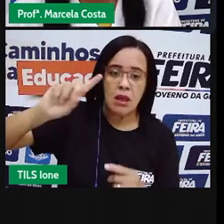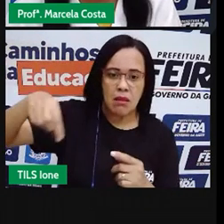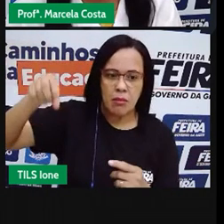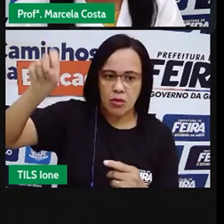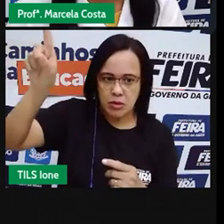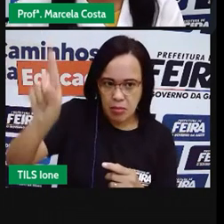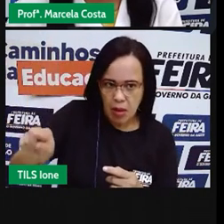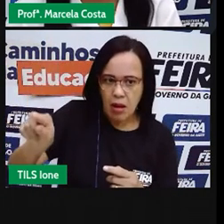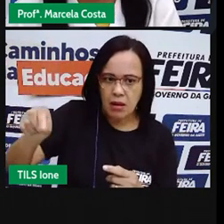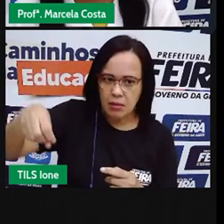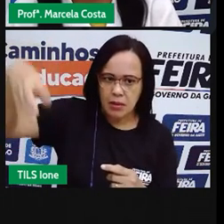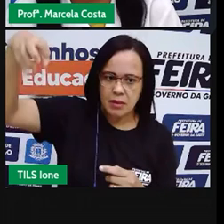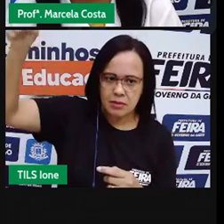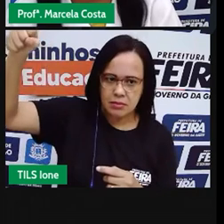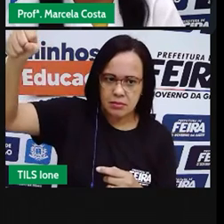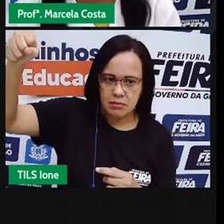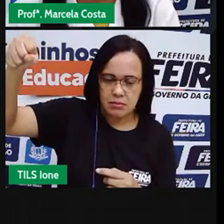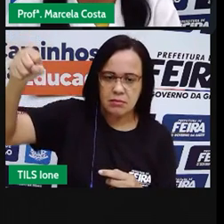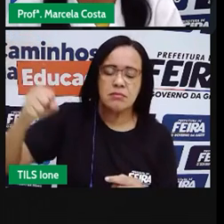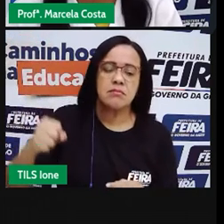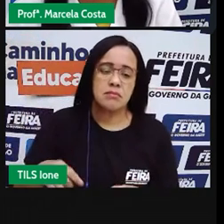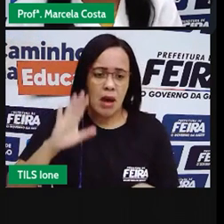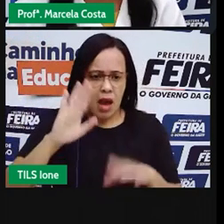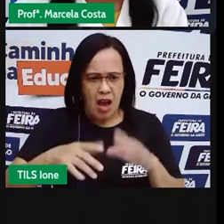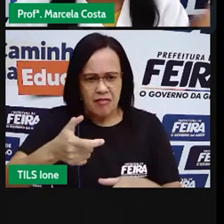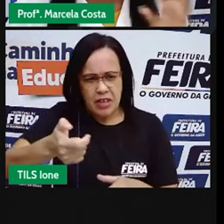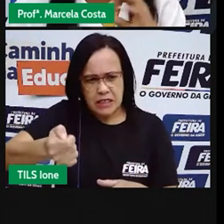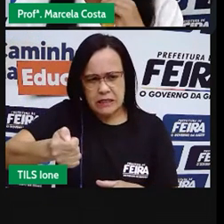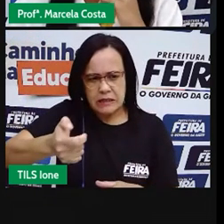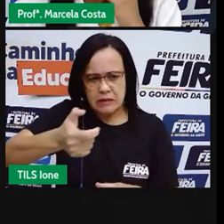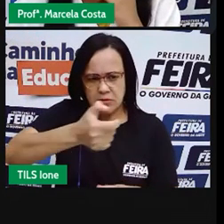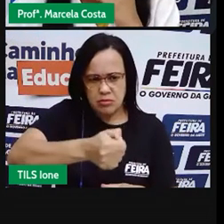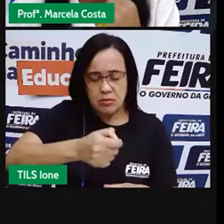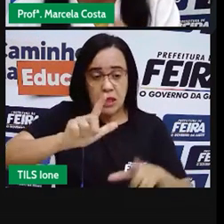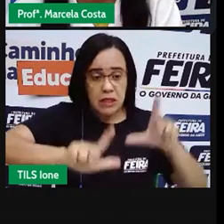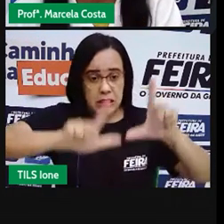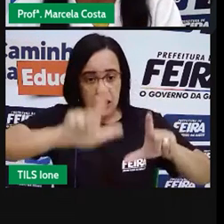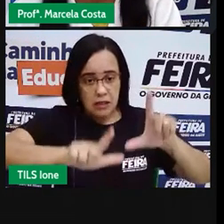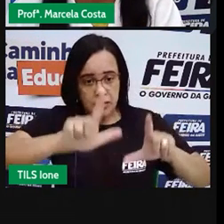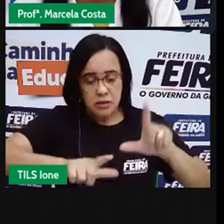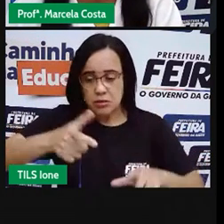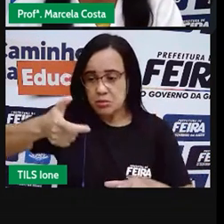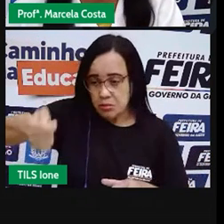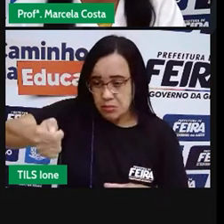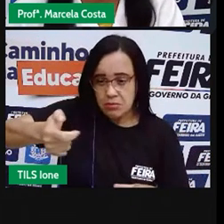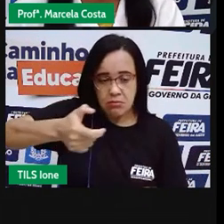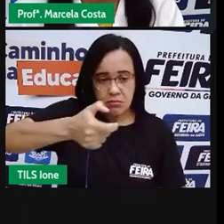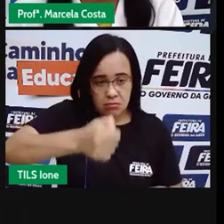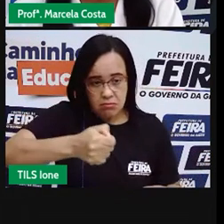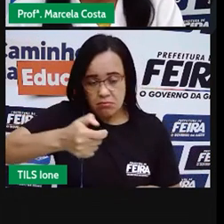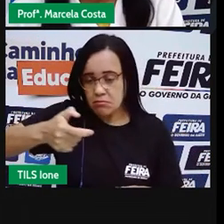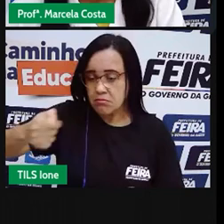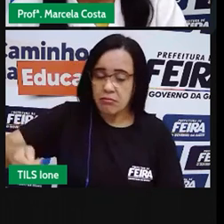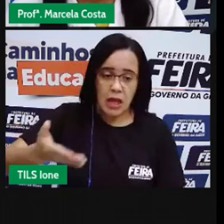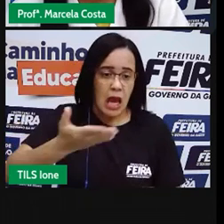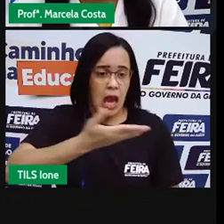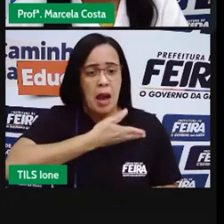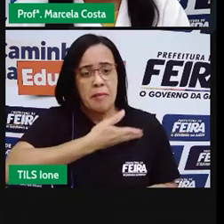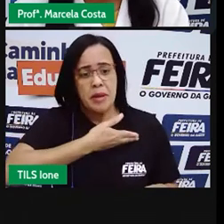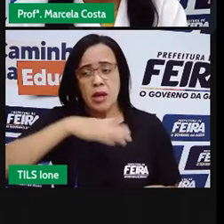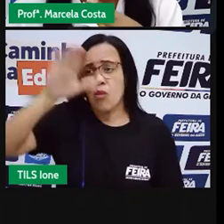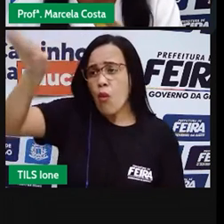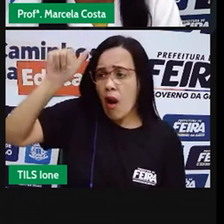algum tempo livre ele não para mim o colírio em